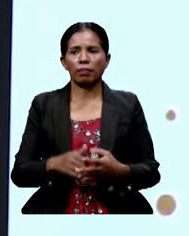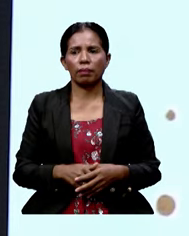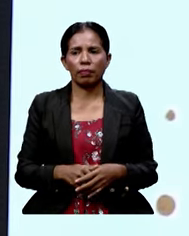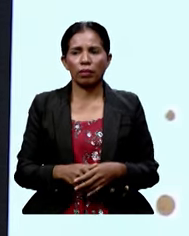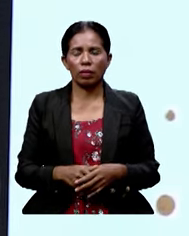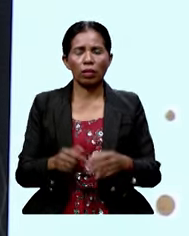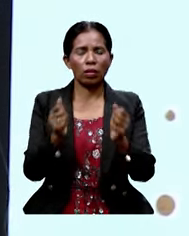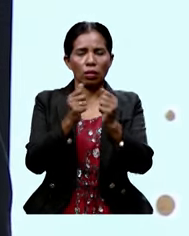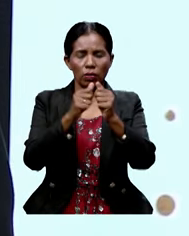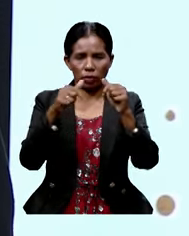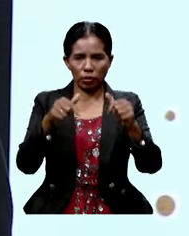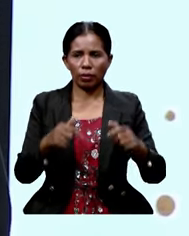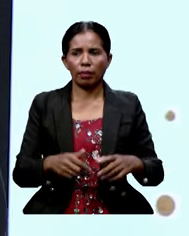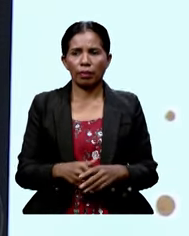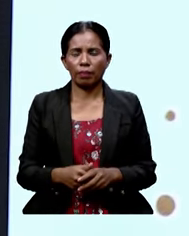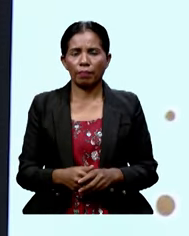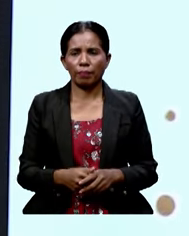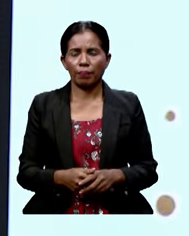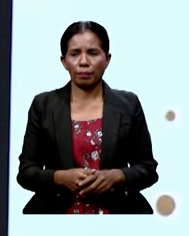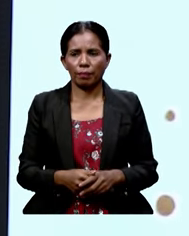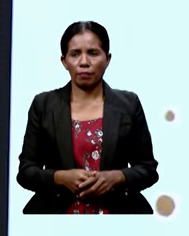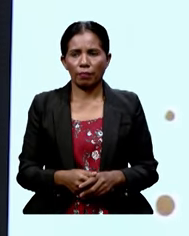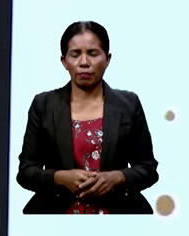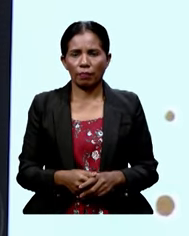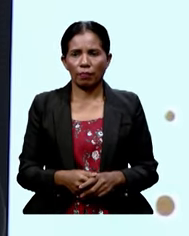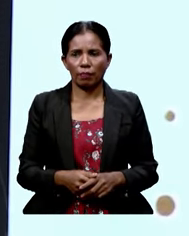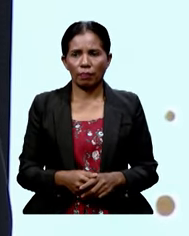Foi de ler, marca.